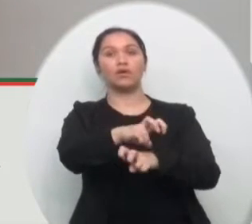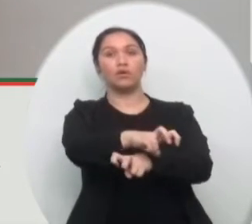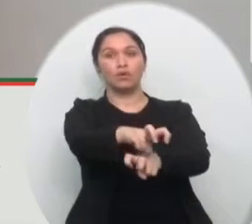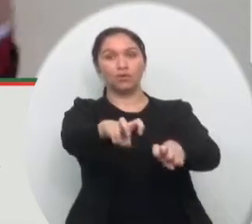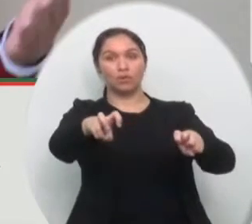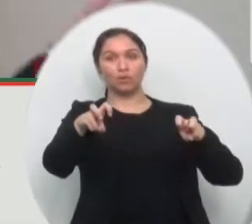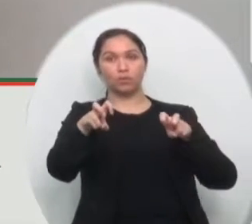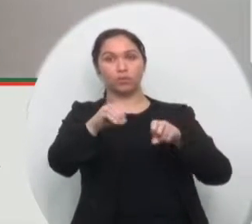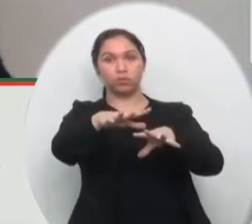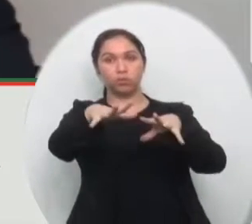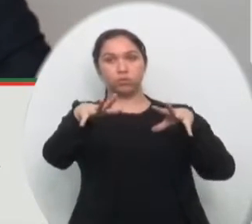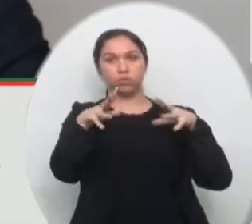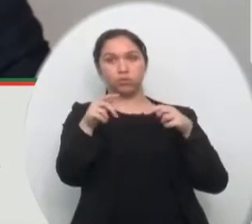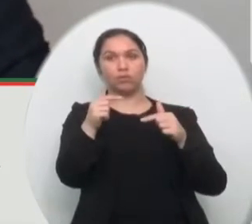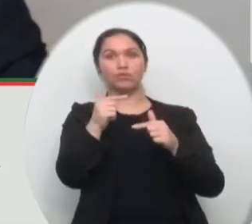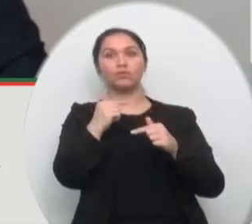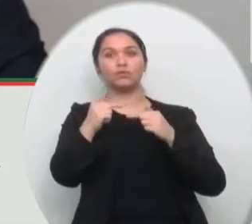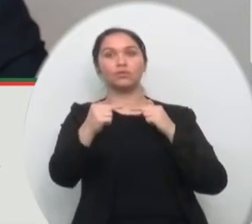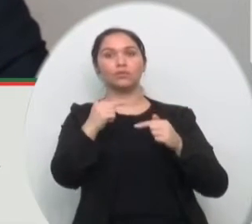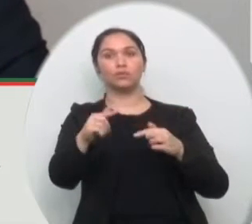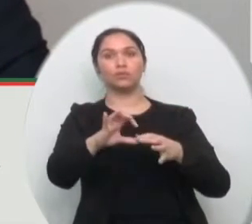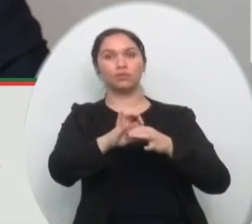reivindicar aquilo que está certo.